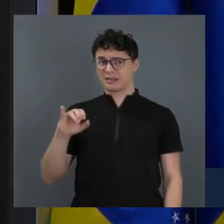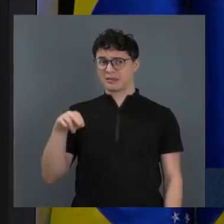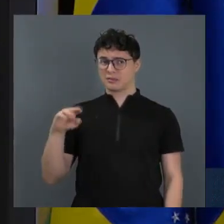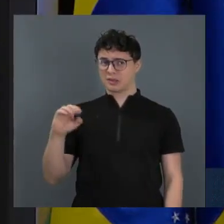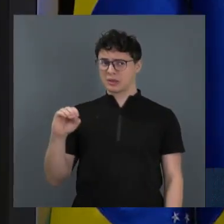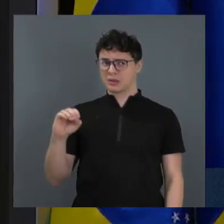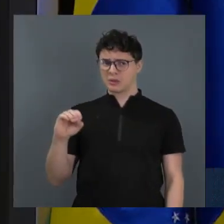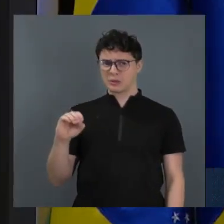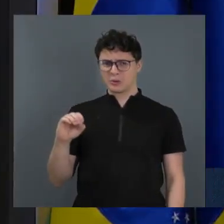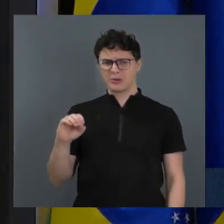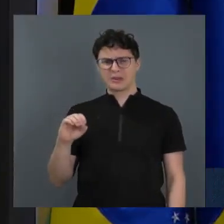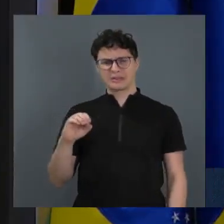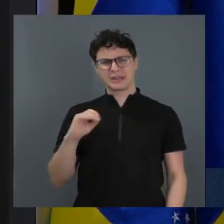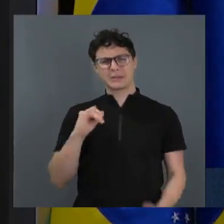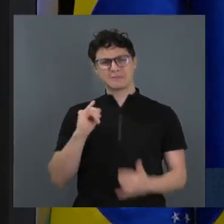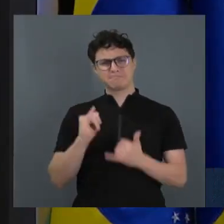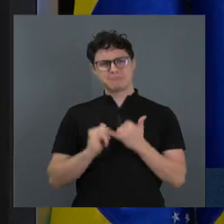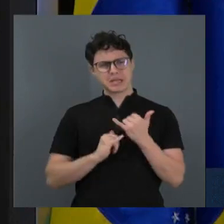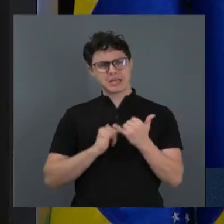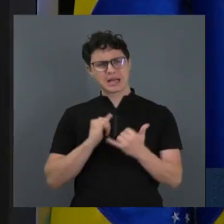Está de brincadeira.